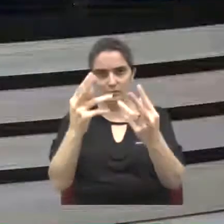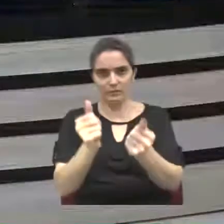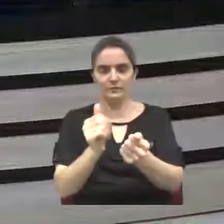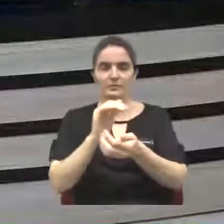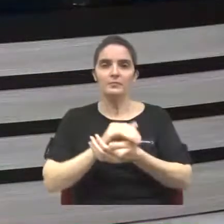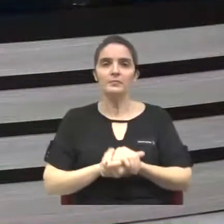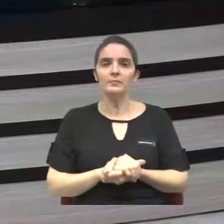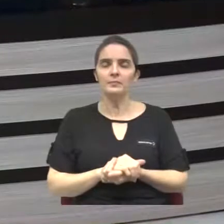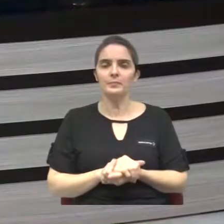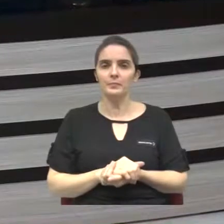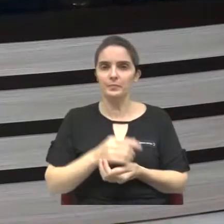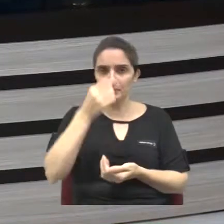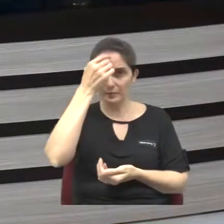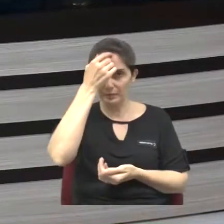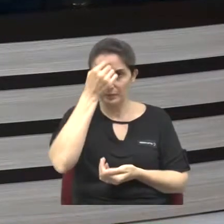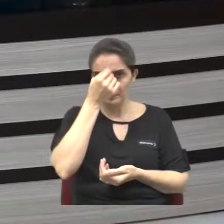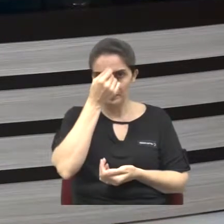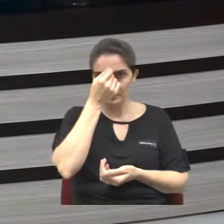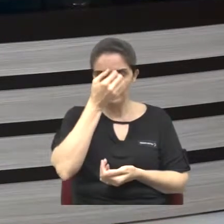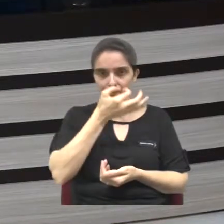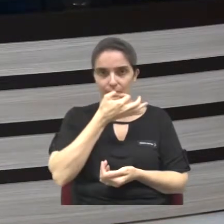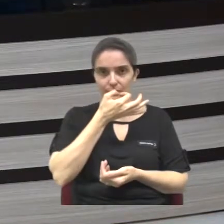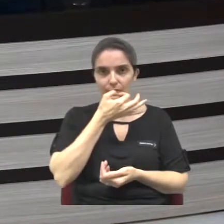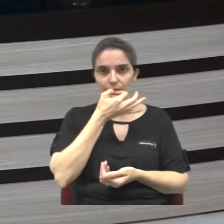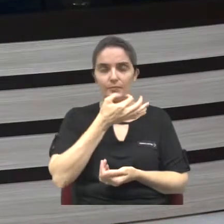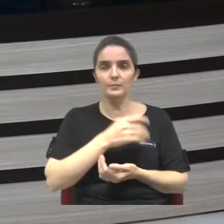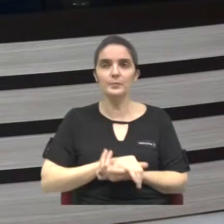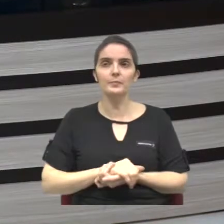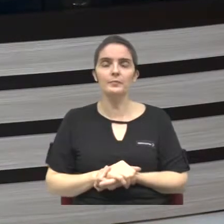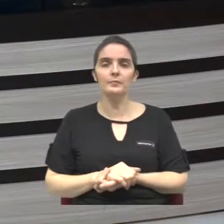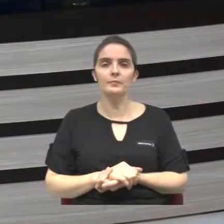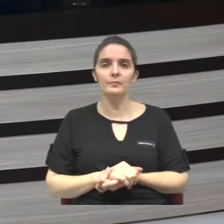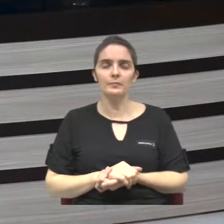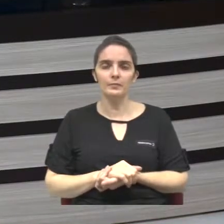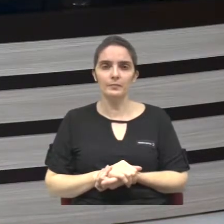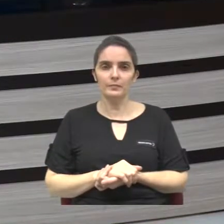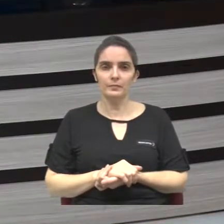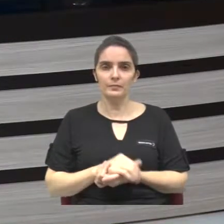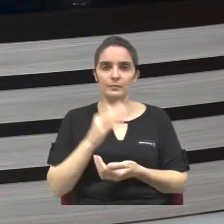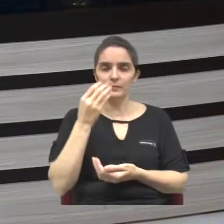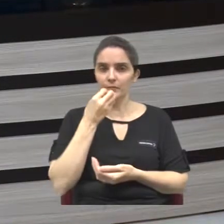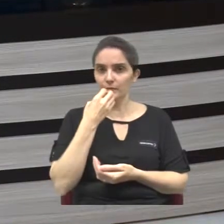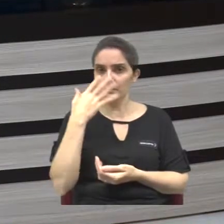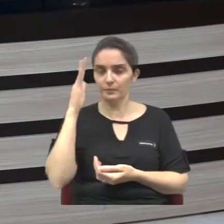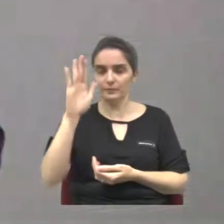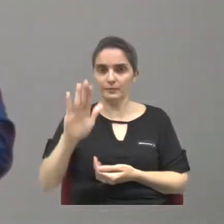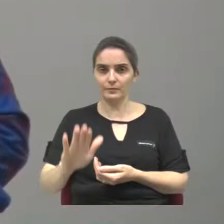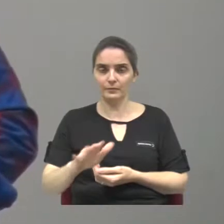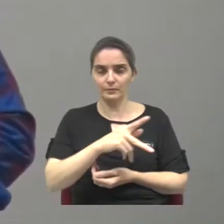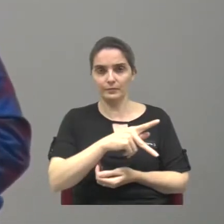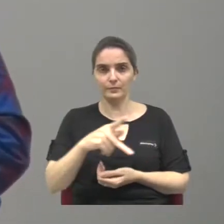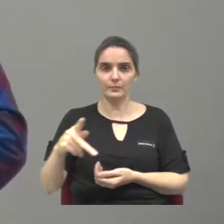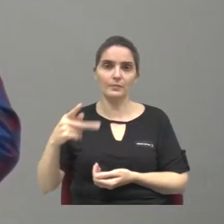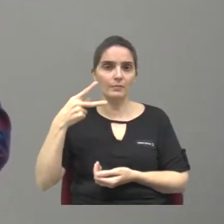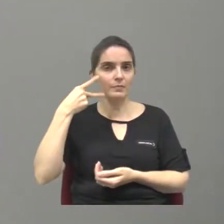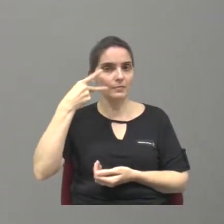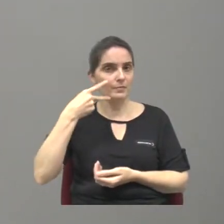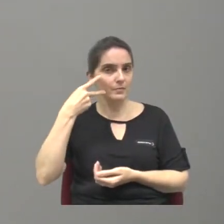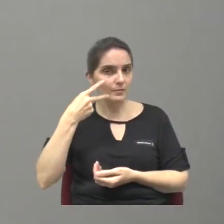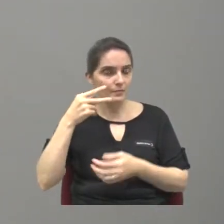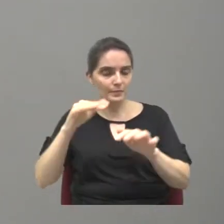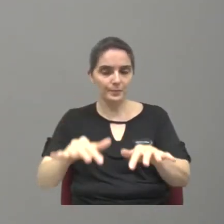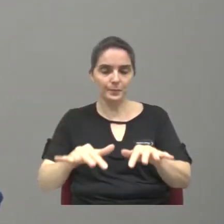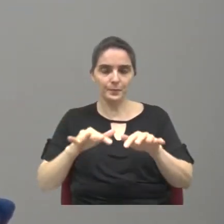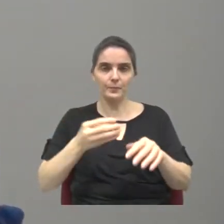Vereador, doutor Rafael Camargo. Boa tarde, presidente, nobres colegas, público presente aqui.